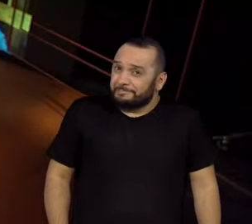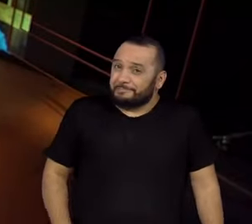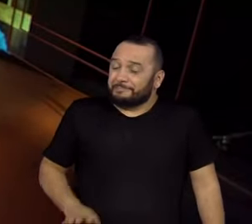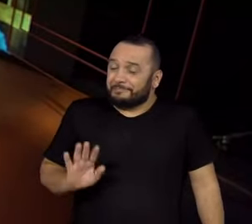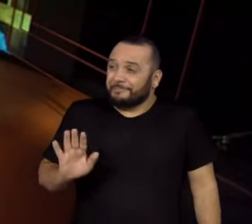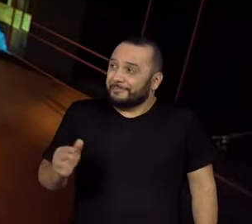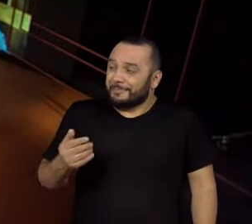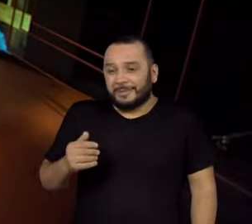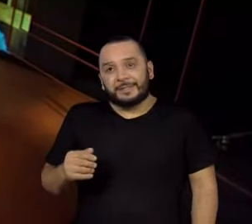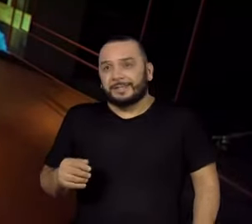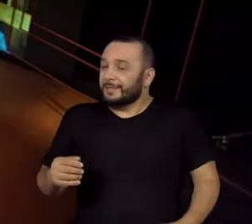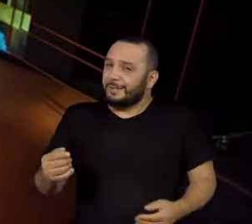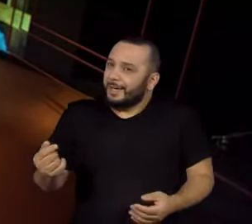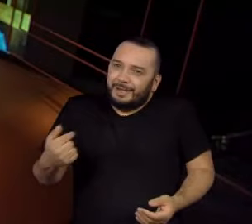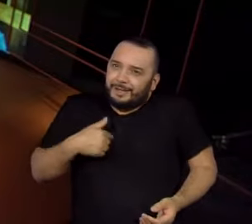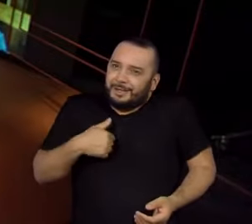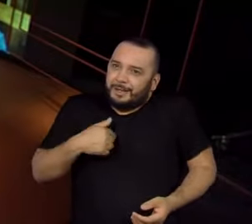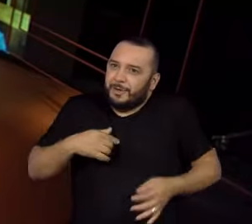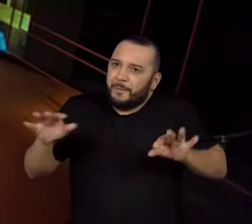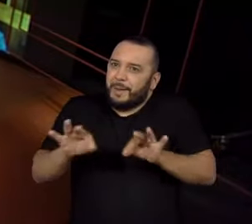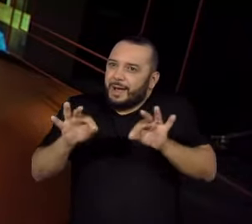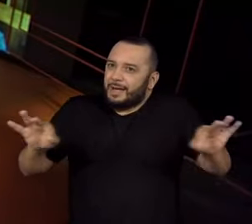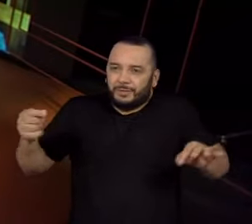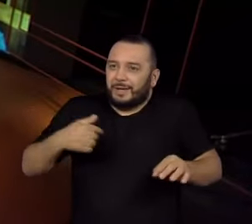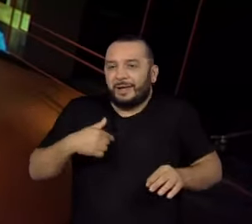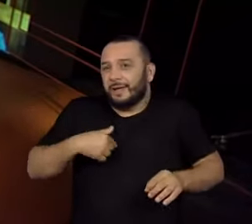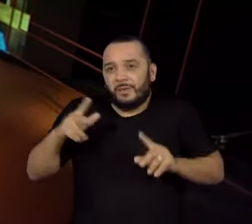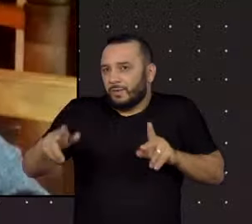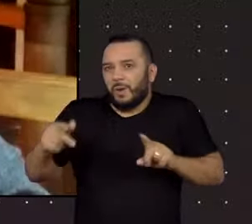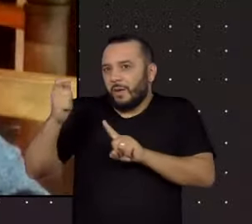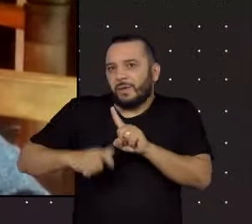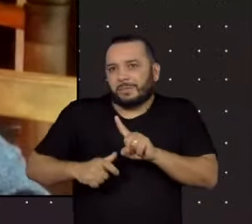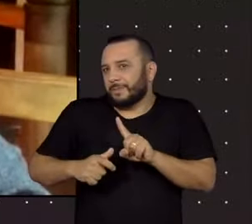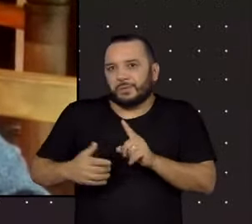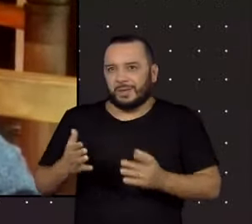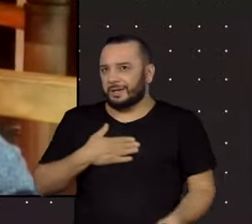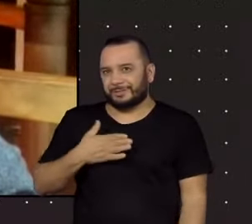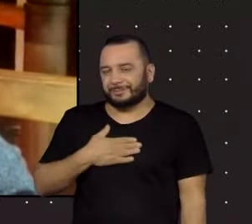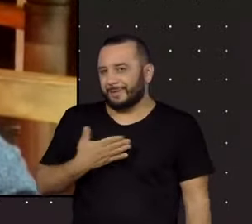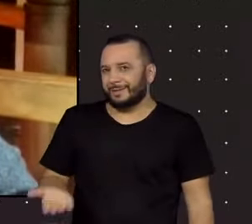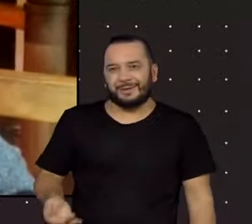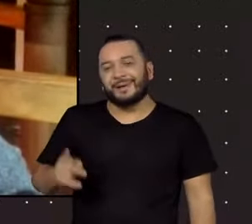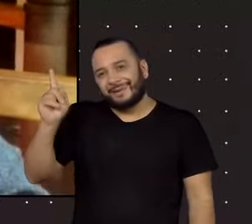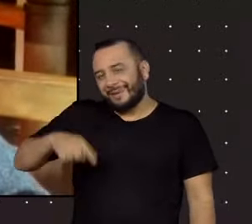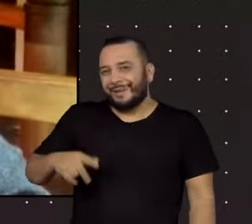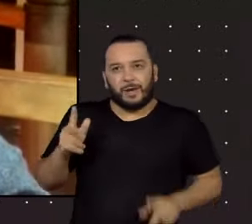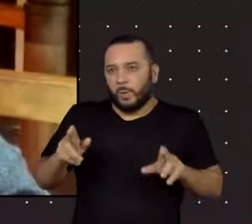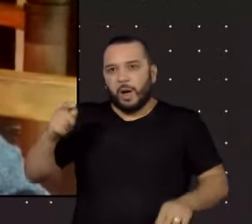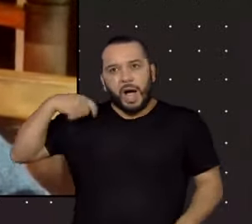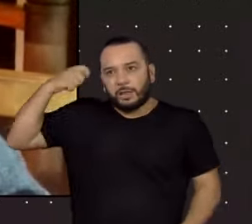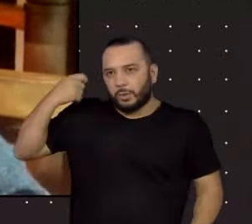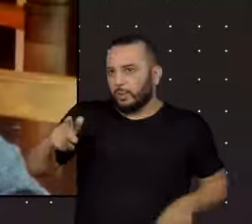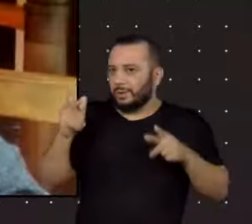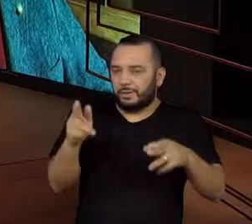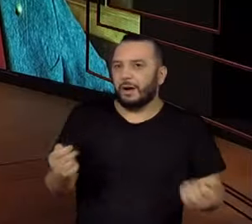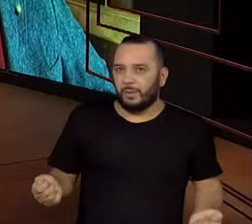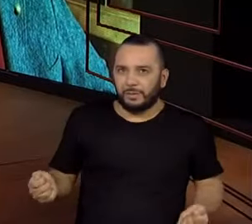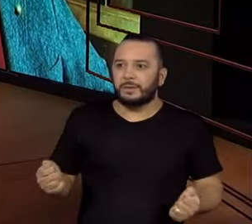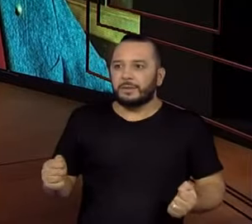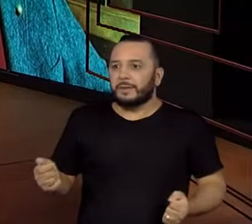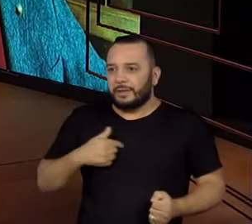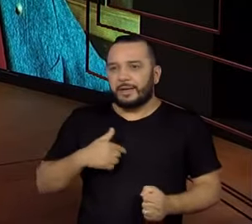porque o maestro é um intérprete, né? O maestro é um intérprete mímico. O maestro é uma espécie de mímico que através de